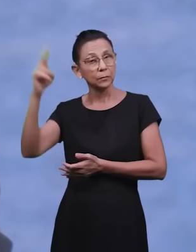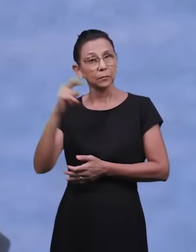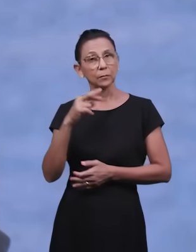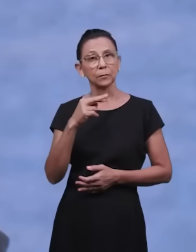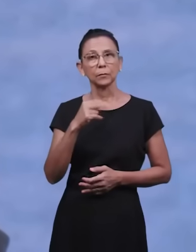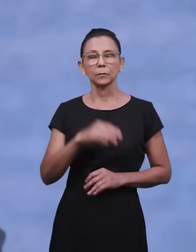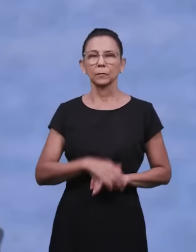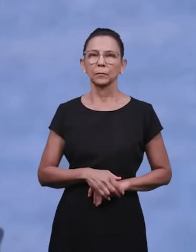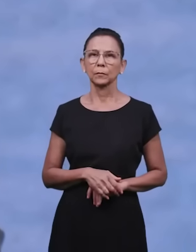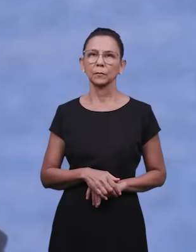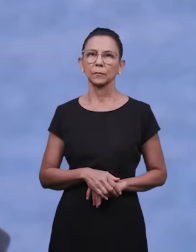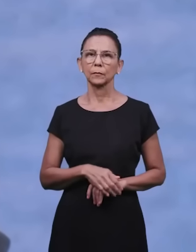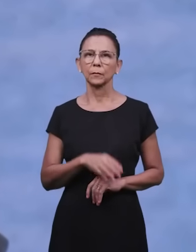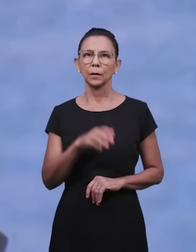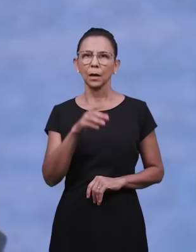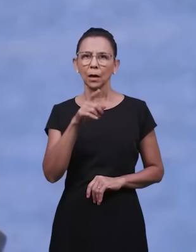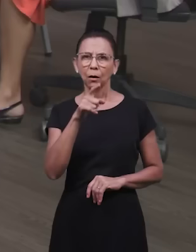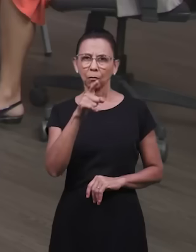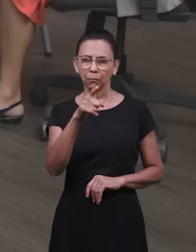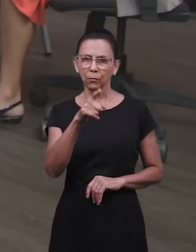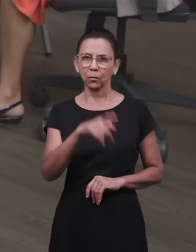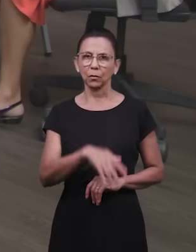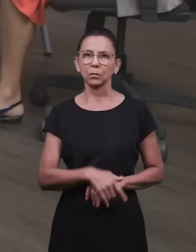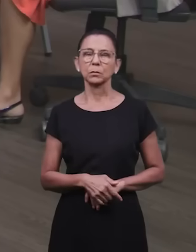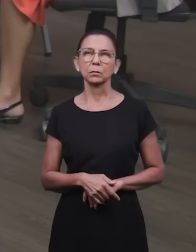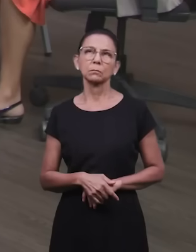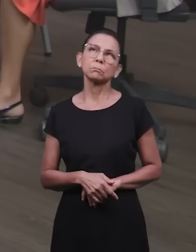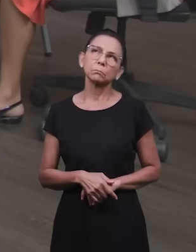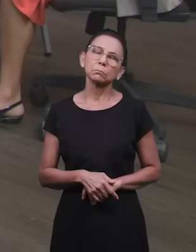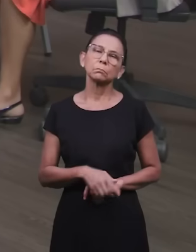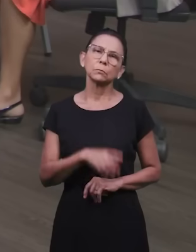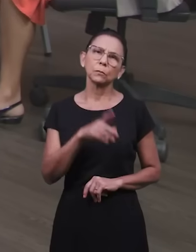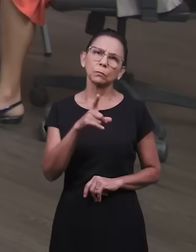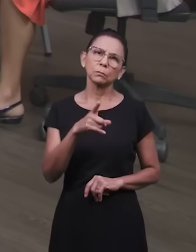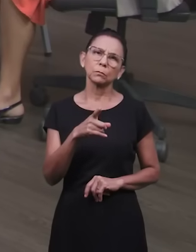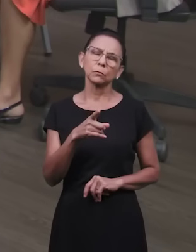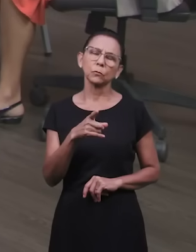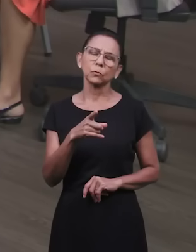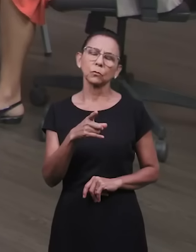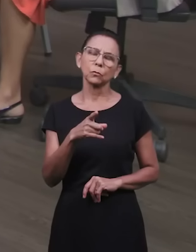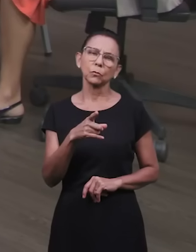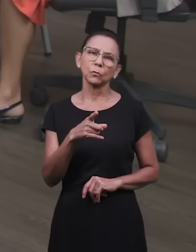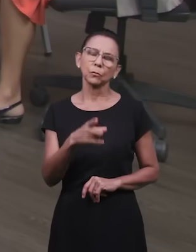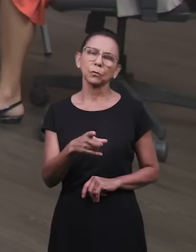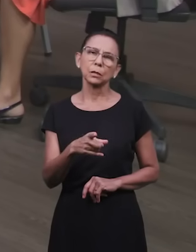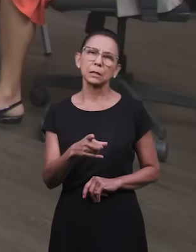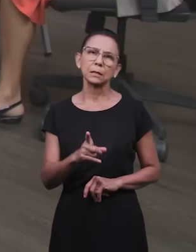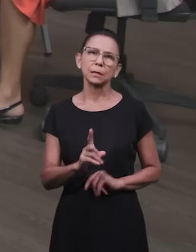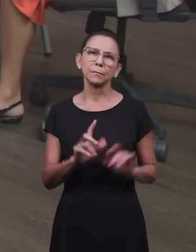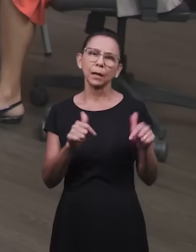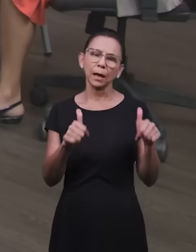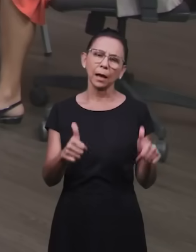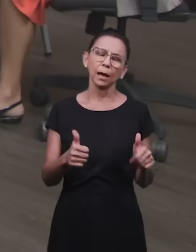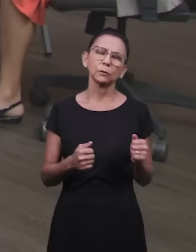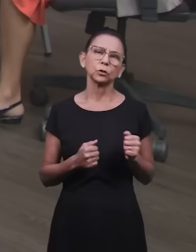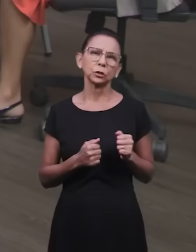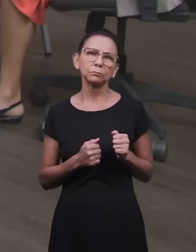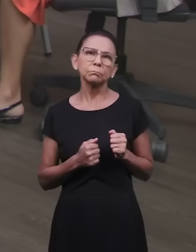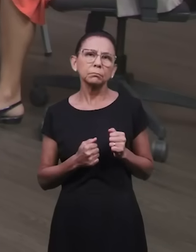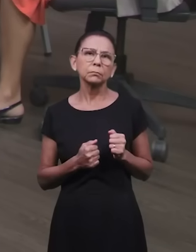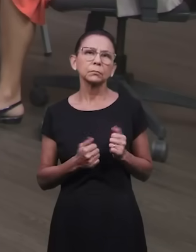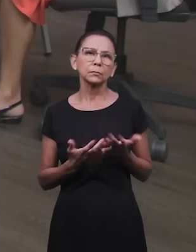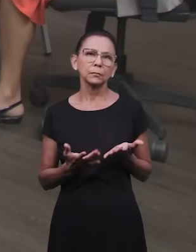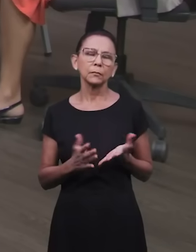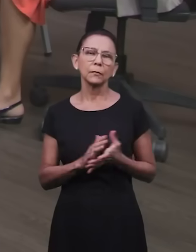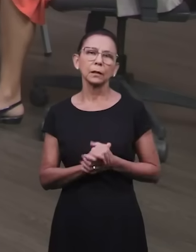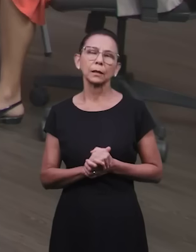além do que você pode fazer. Você faz a sua parte. Você tem todos os recursos possíveis que